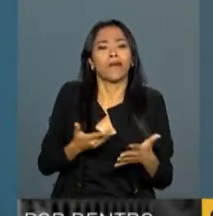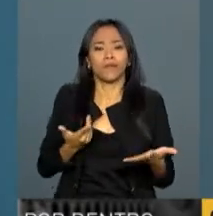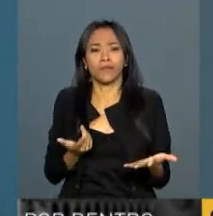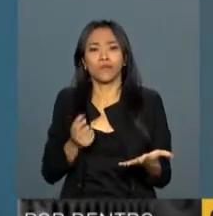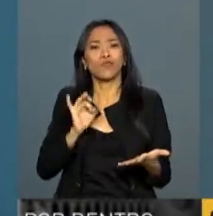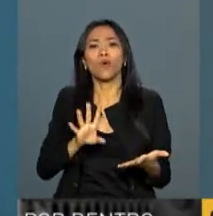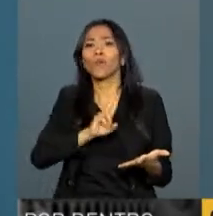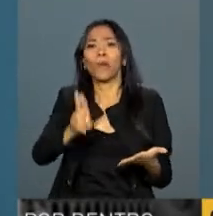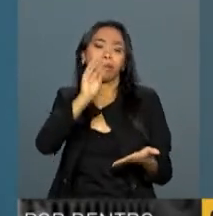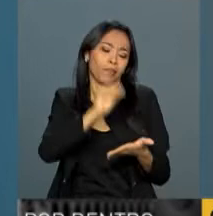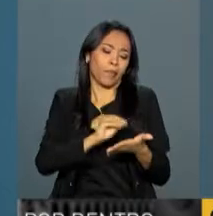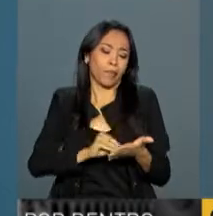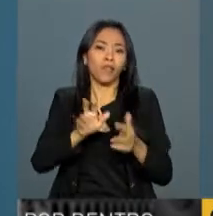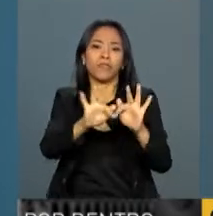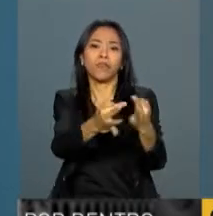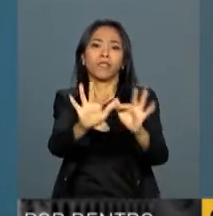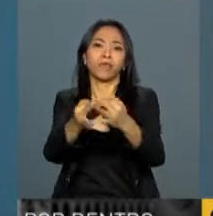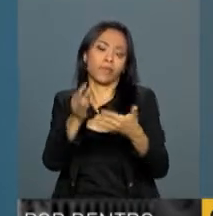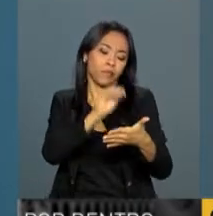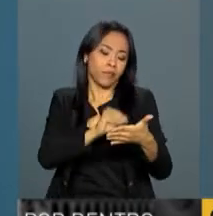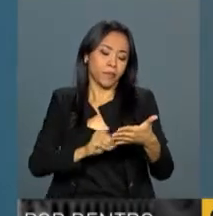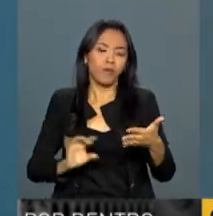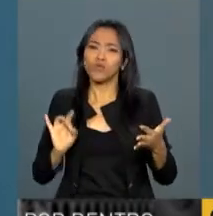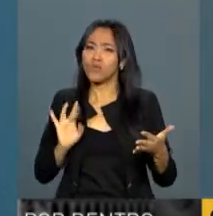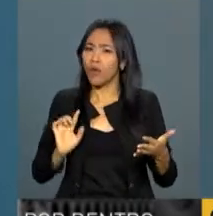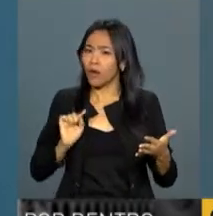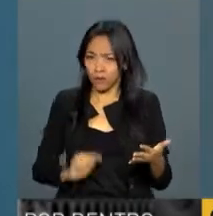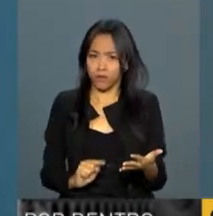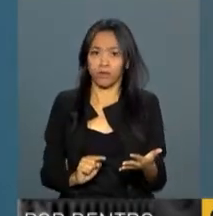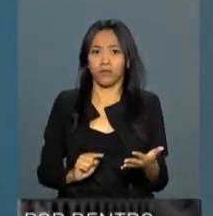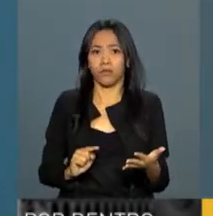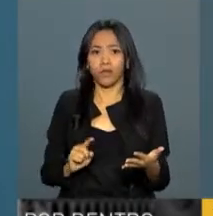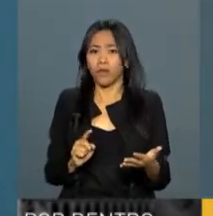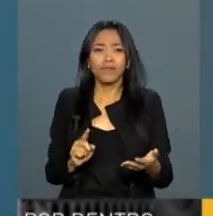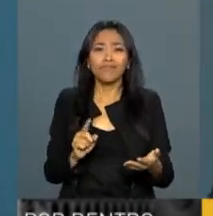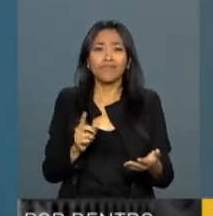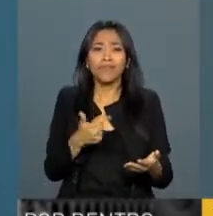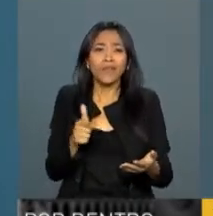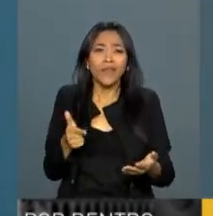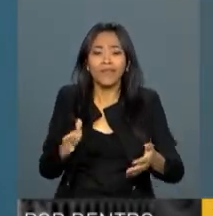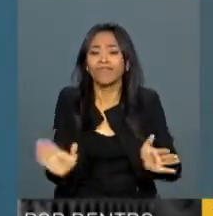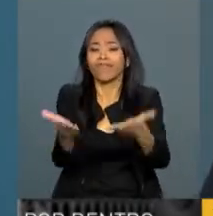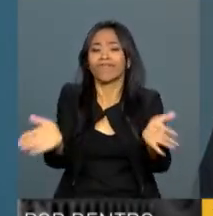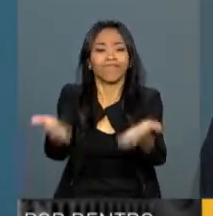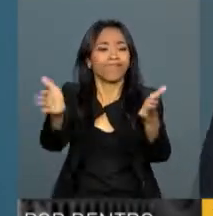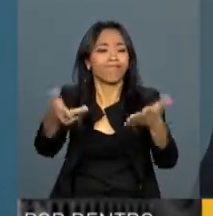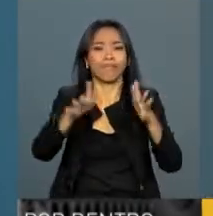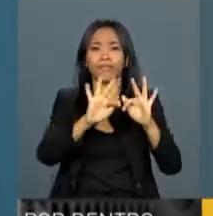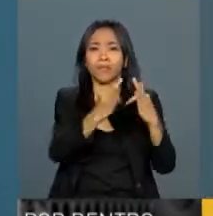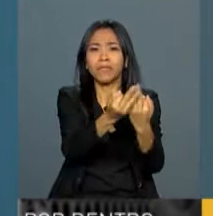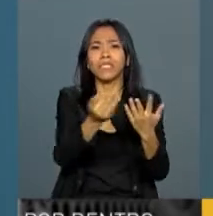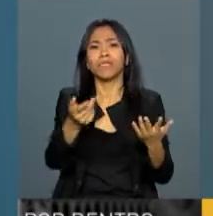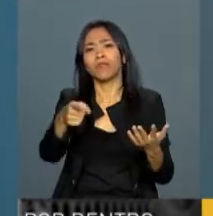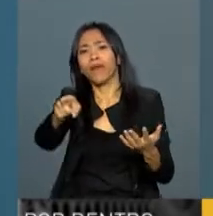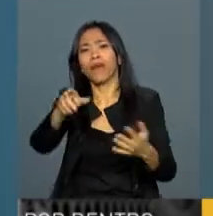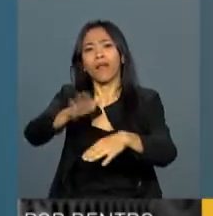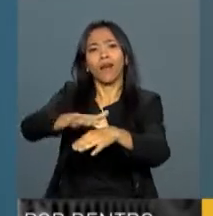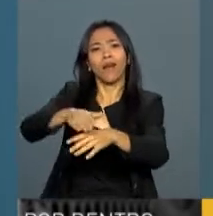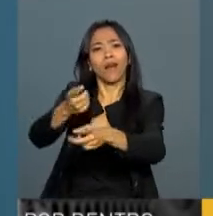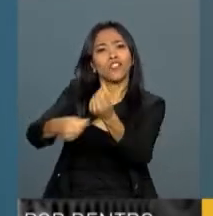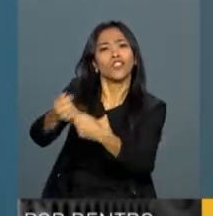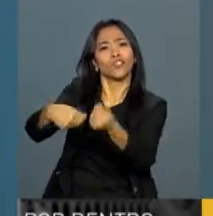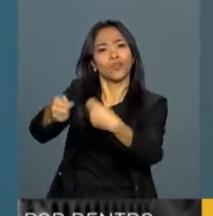famílias têm pouco estímulo para fazer com que essas famílias têm uma outra atividade que tem aquele de